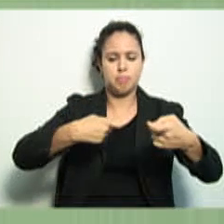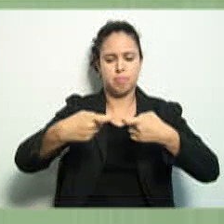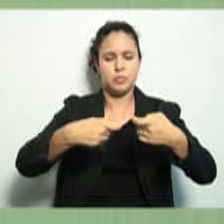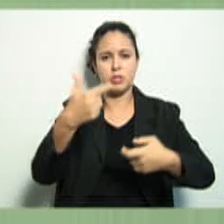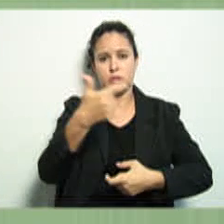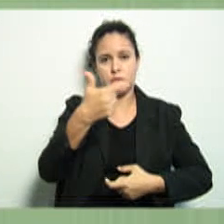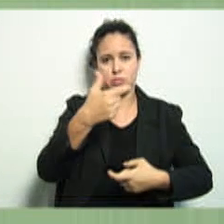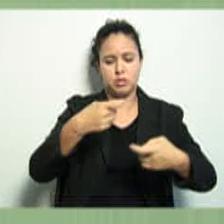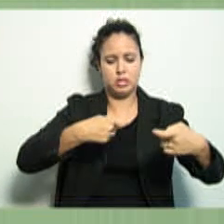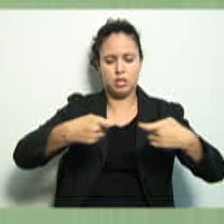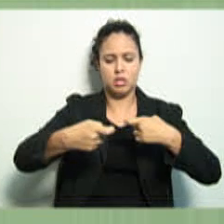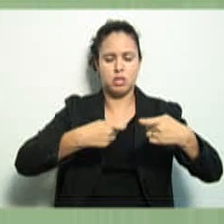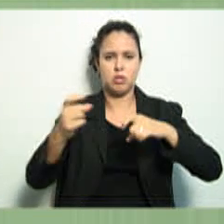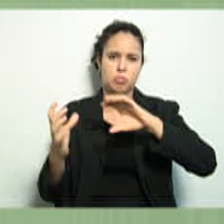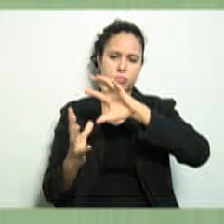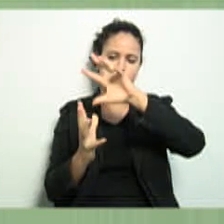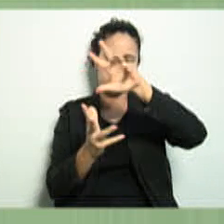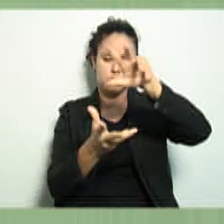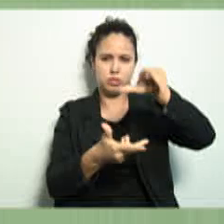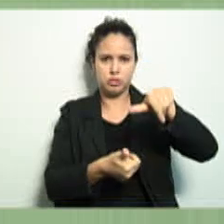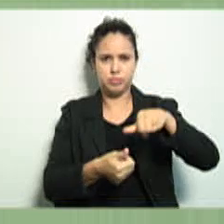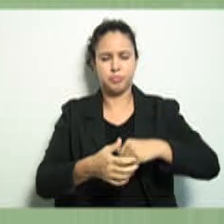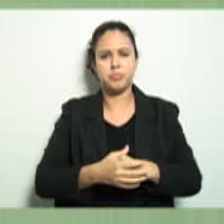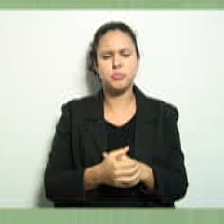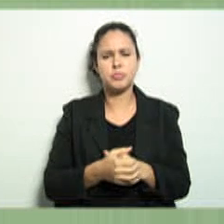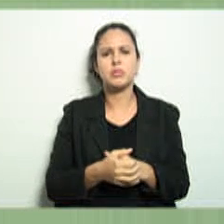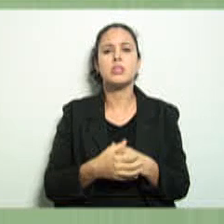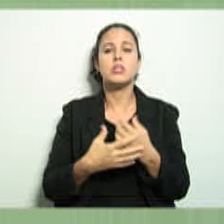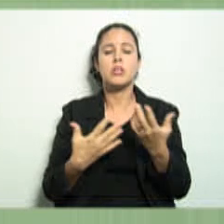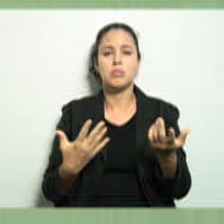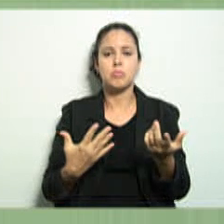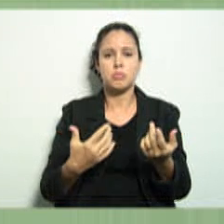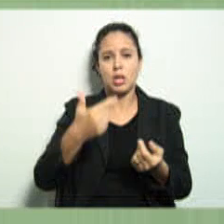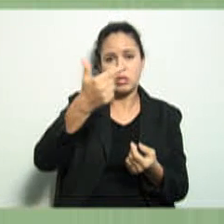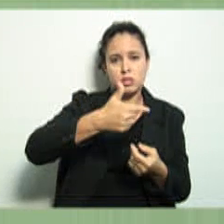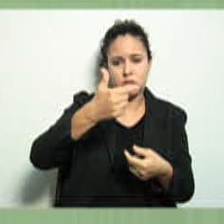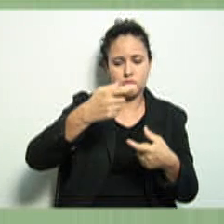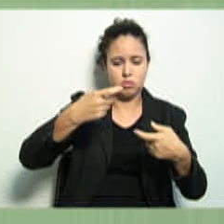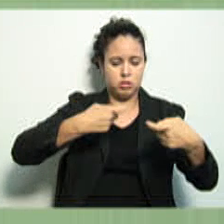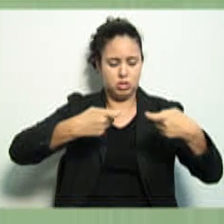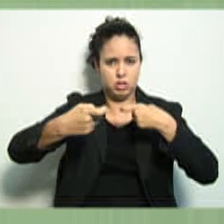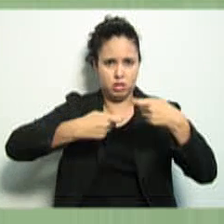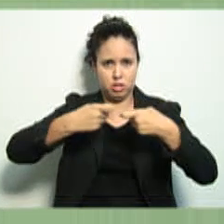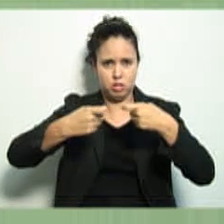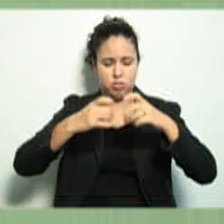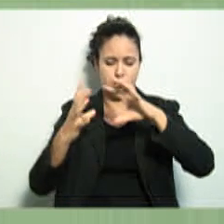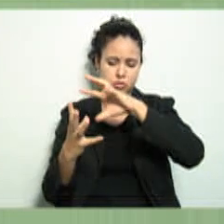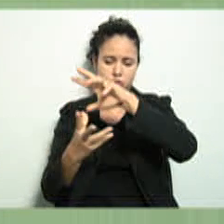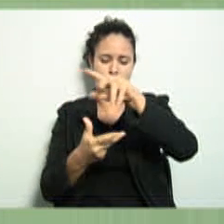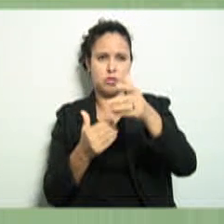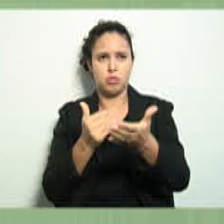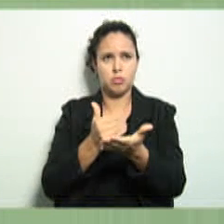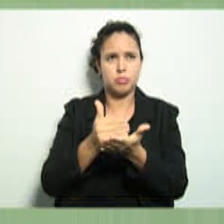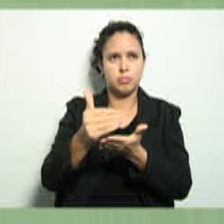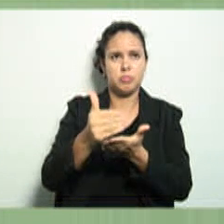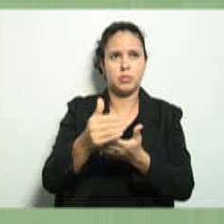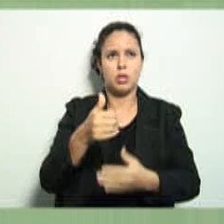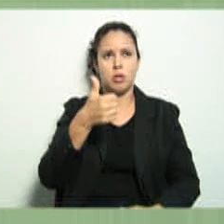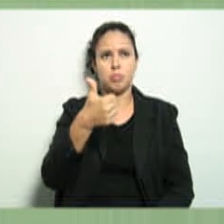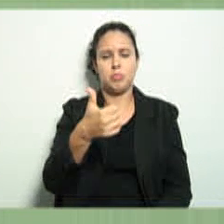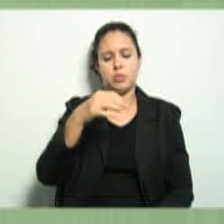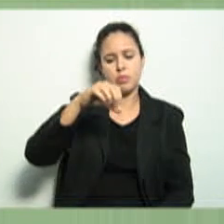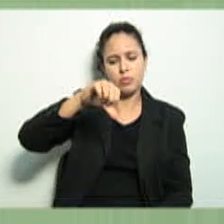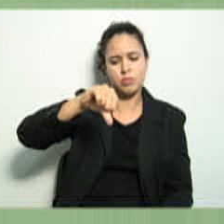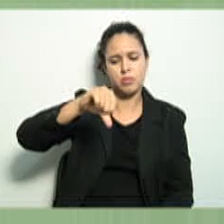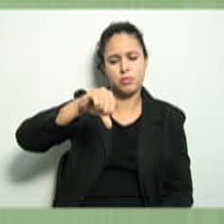A Segunda Grande Guerra iniciou em 1939. Nela, haviam 2 grupos de países